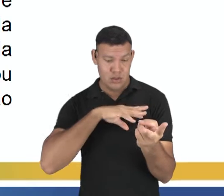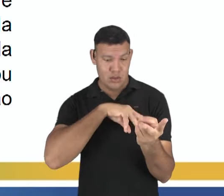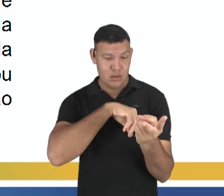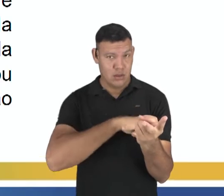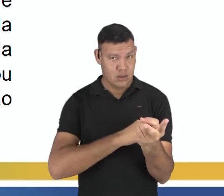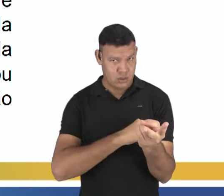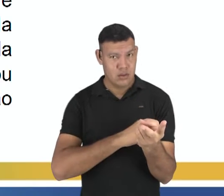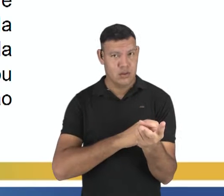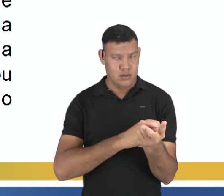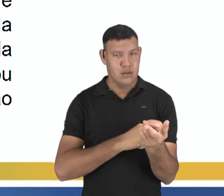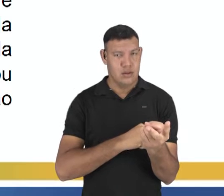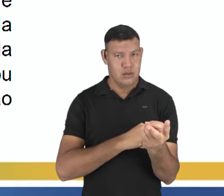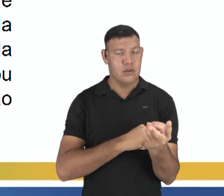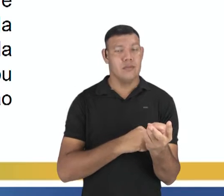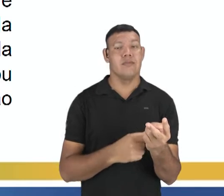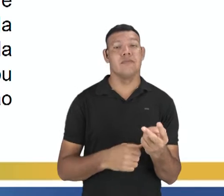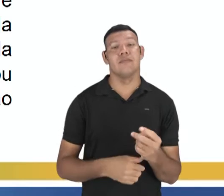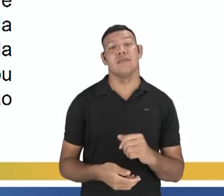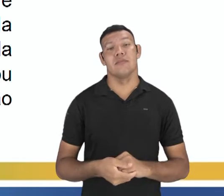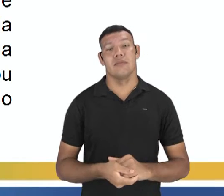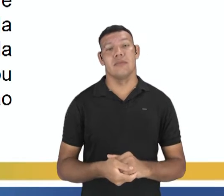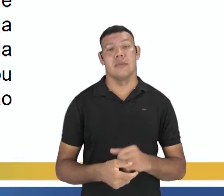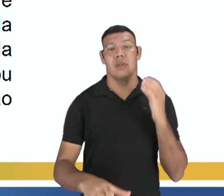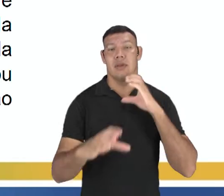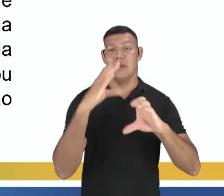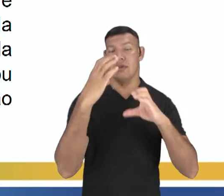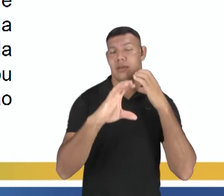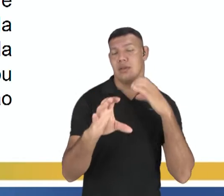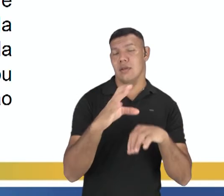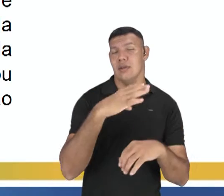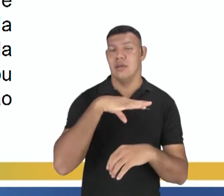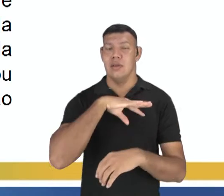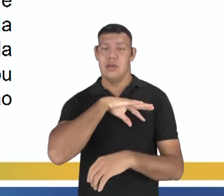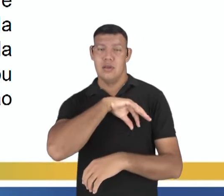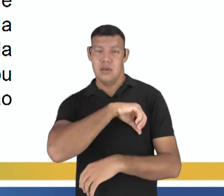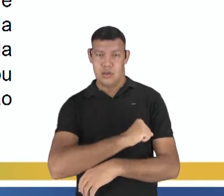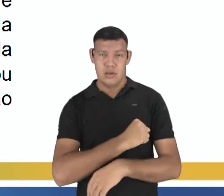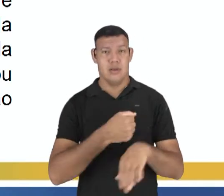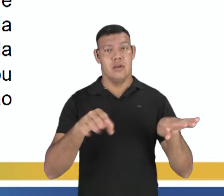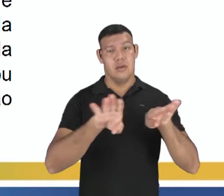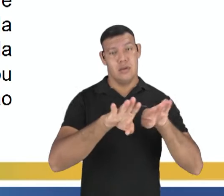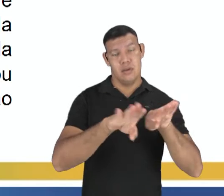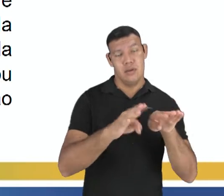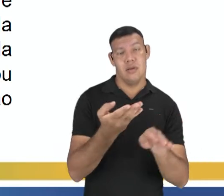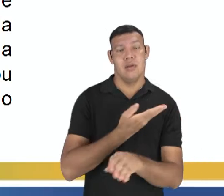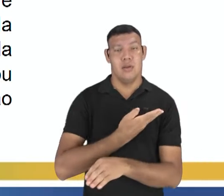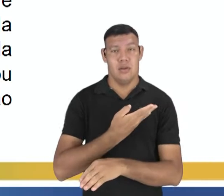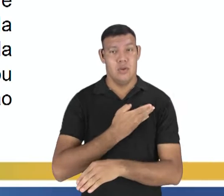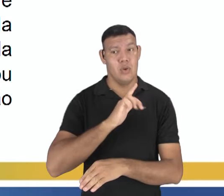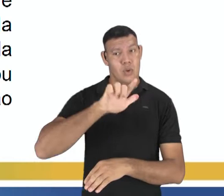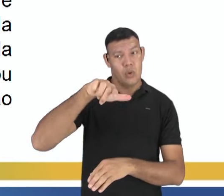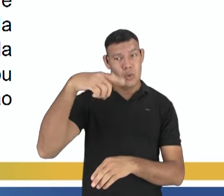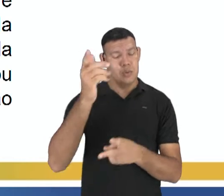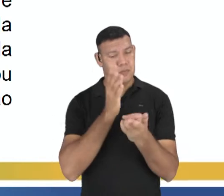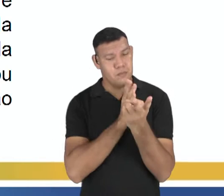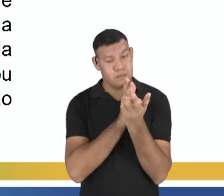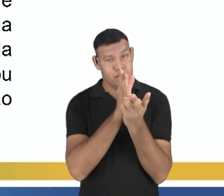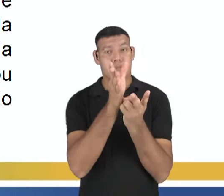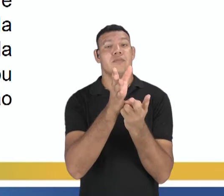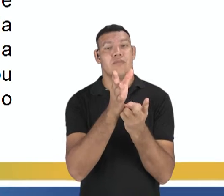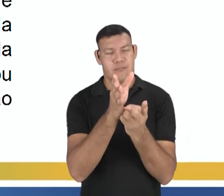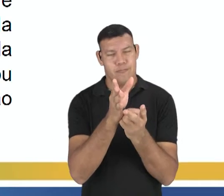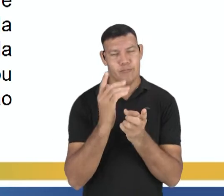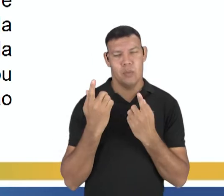anotem isso, lírico e amorosa, que eram as cantigas de amor e de amigo. E a outra era